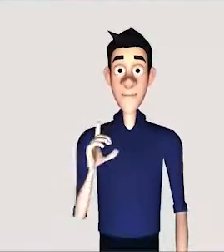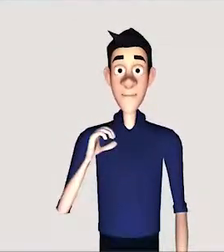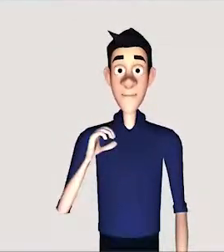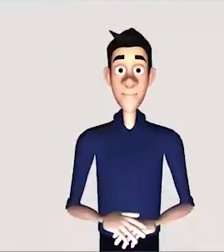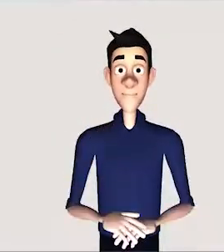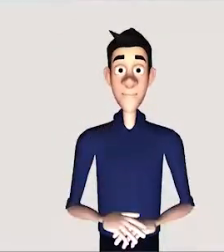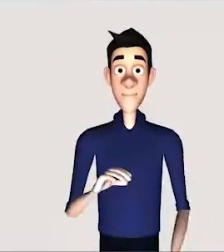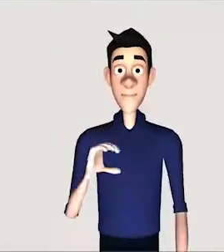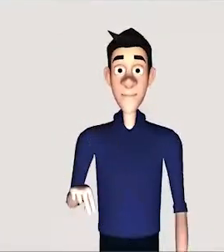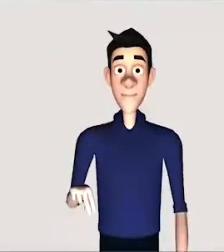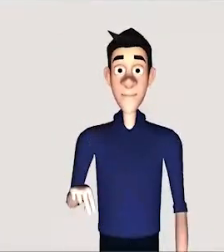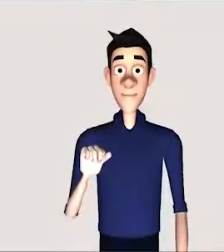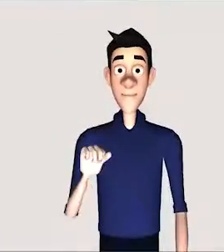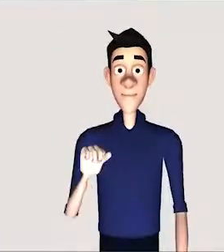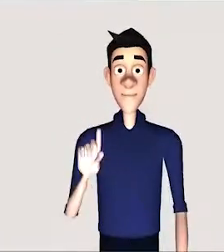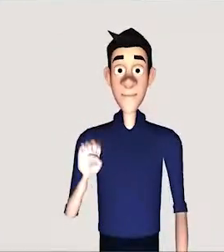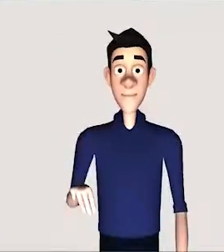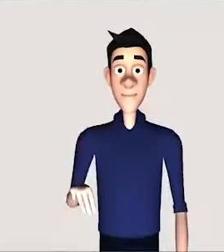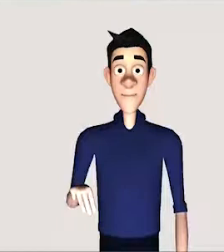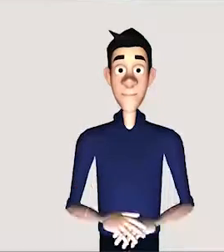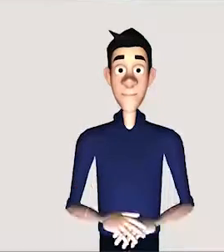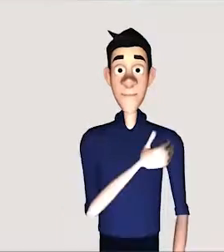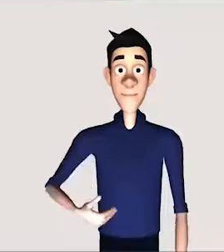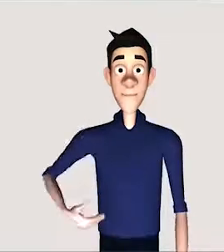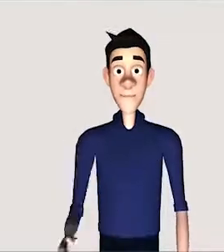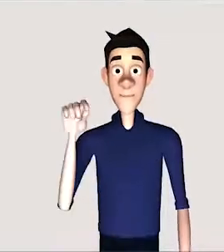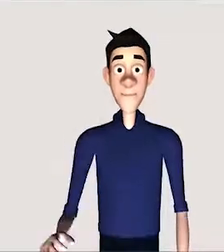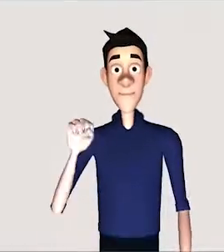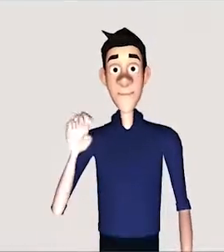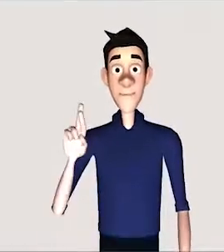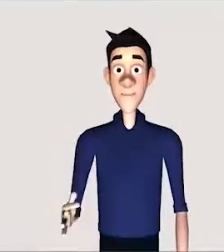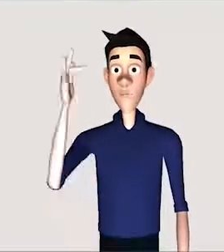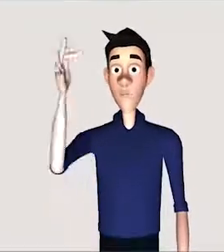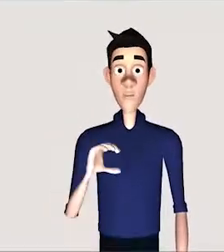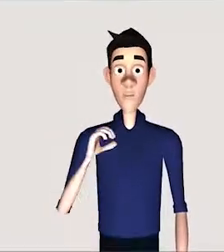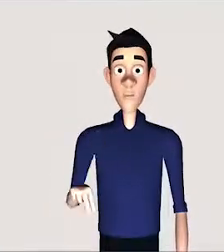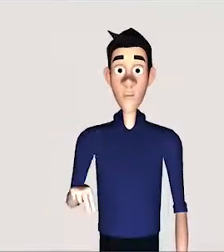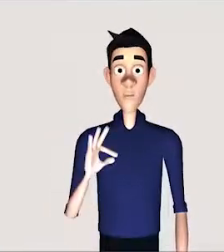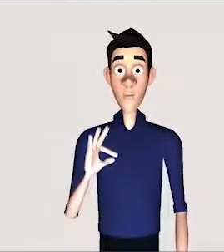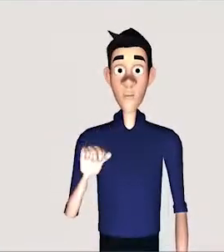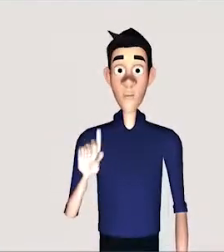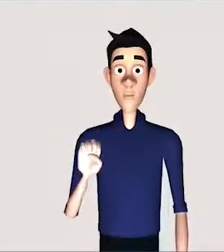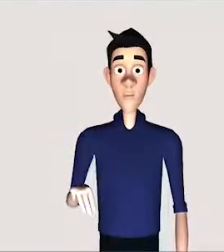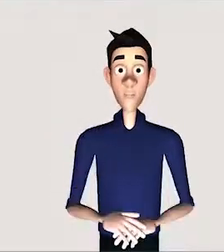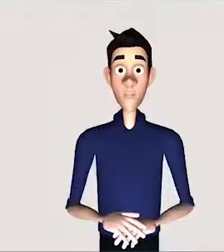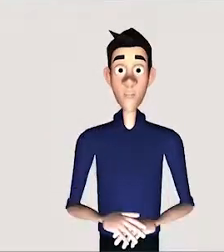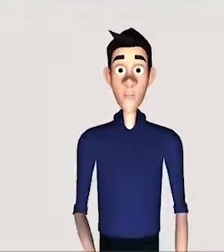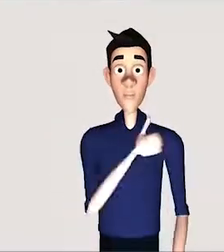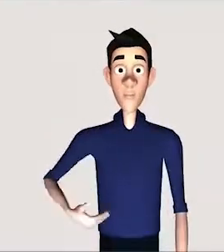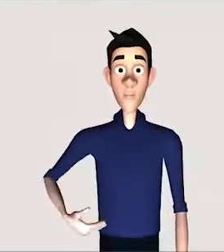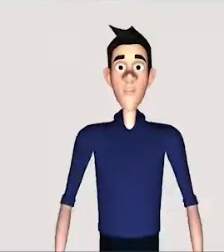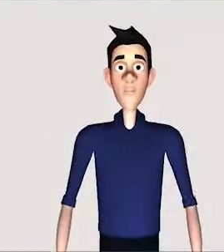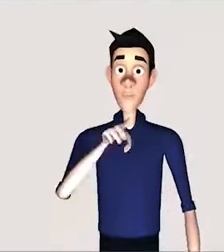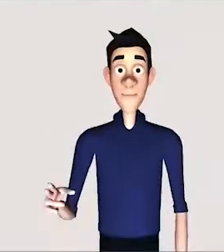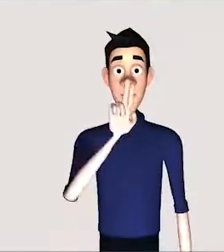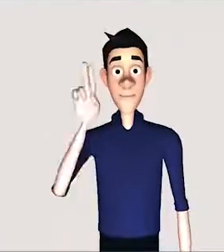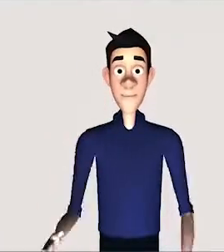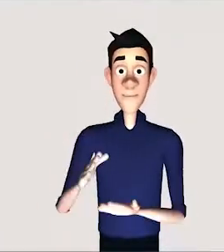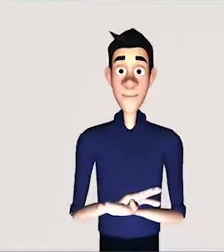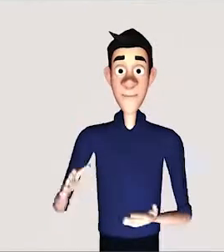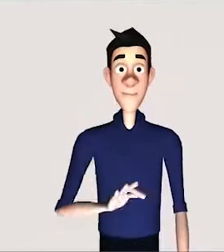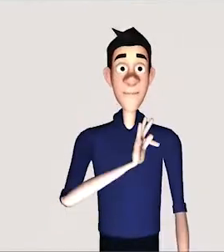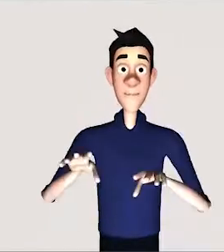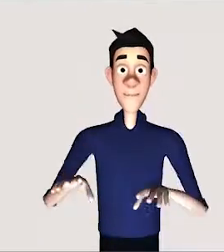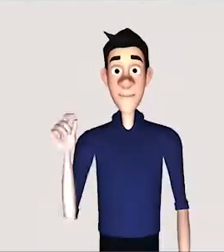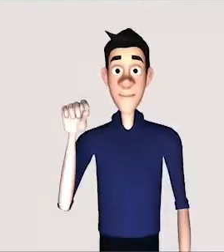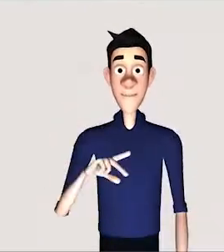contagem de público. E o que seria a contagem de público? Você usar alguma técnica que possibilite você saber